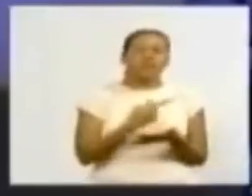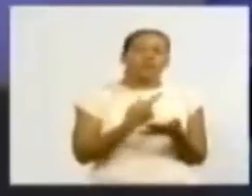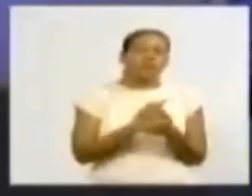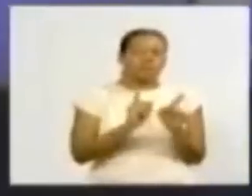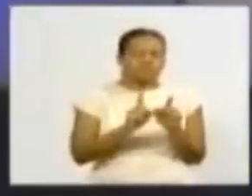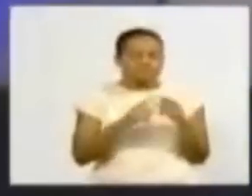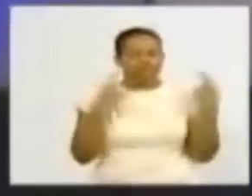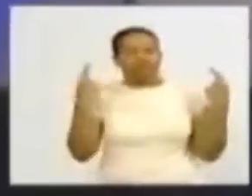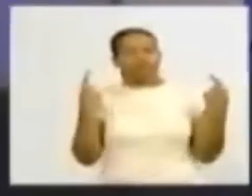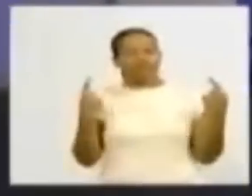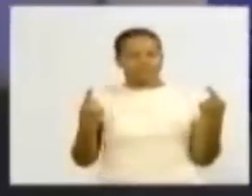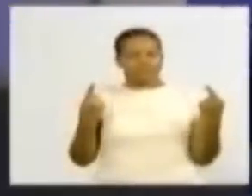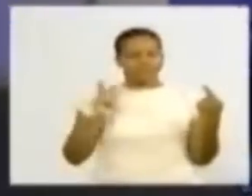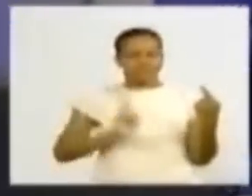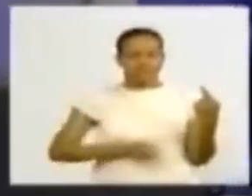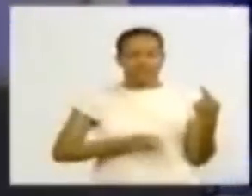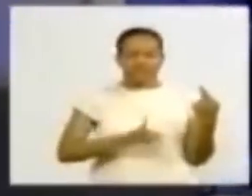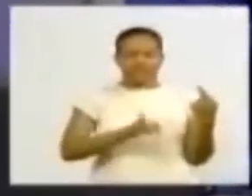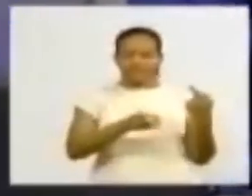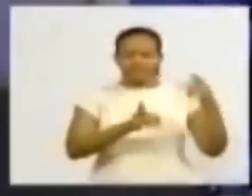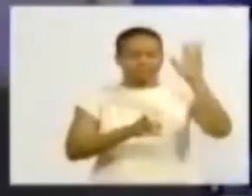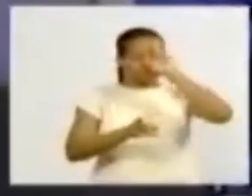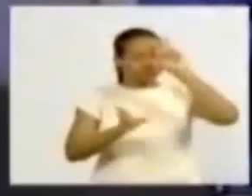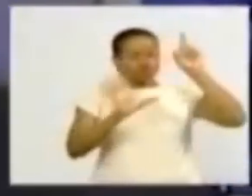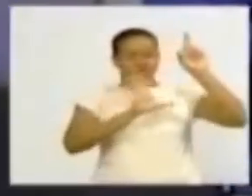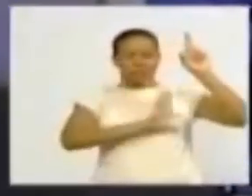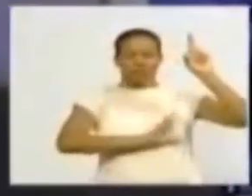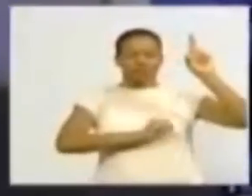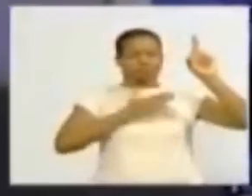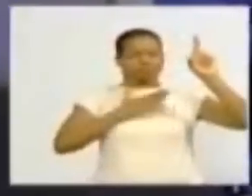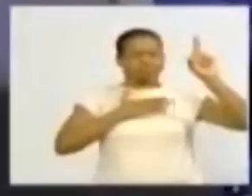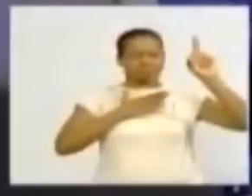o Senhor continua olhando com misericórdia para mim.